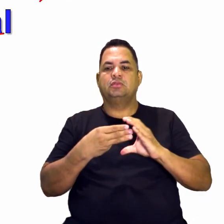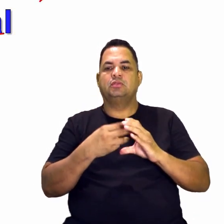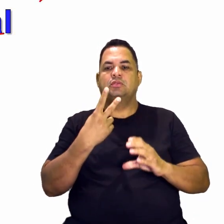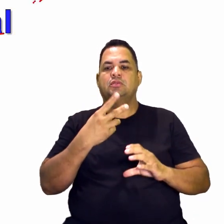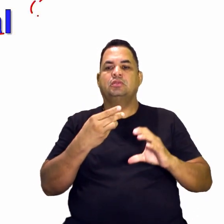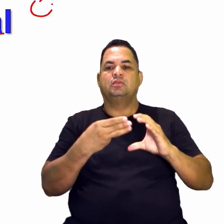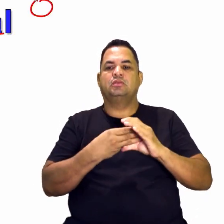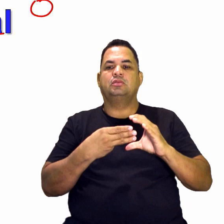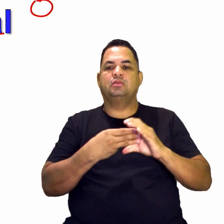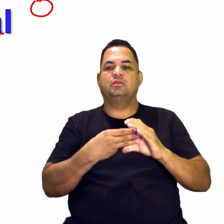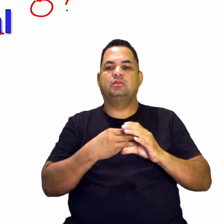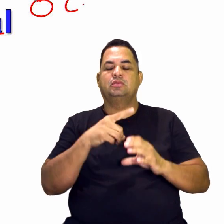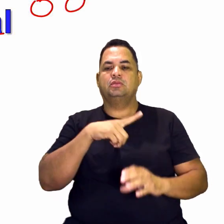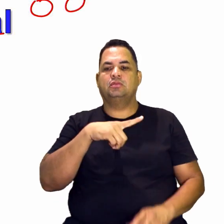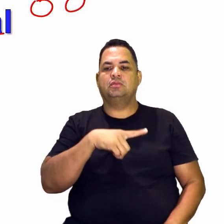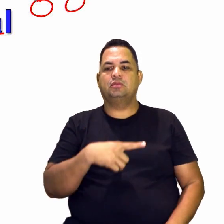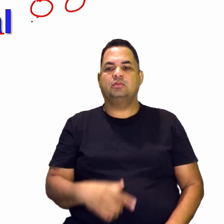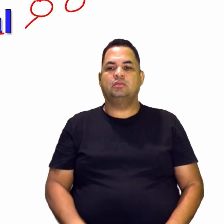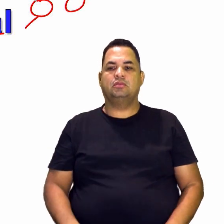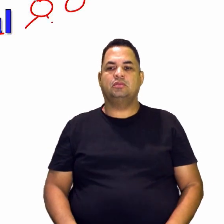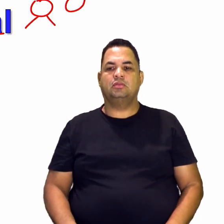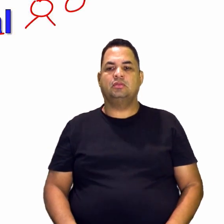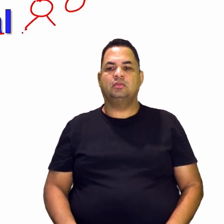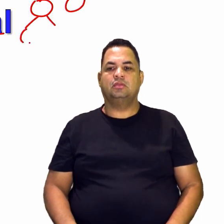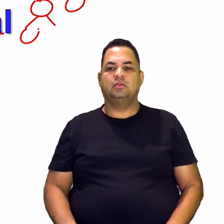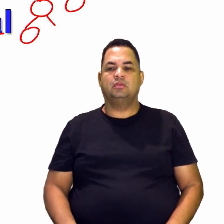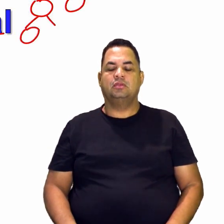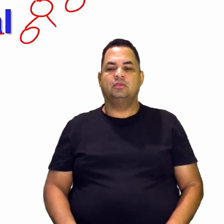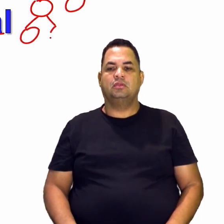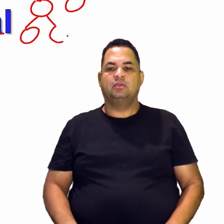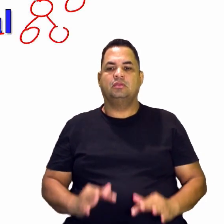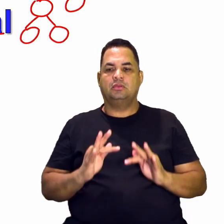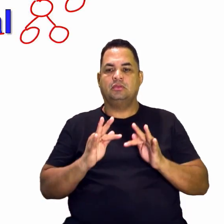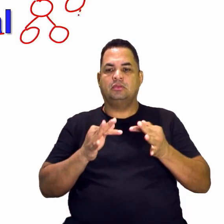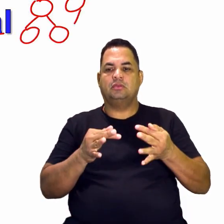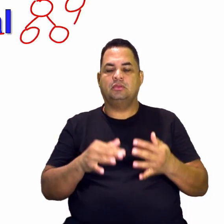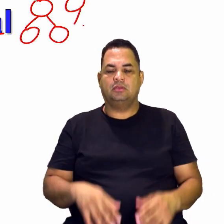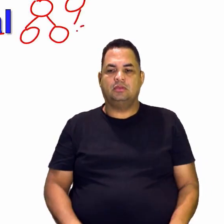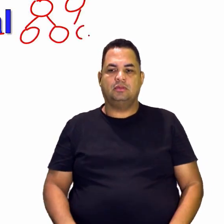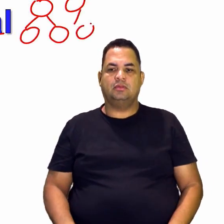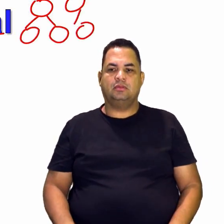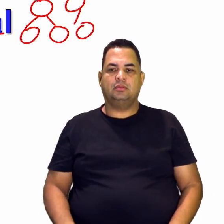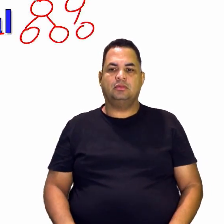Aliás, você tem esse processo. E aí no final,